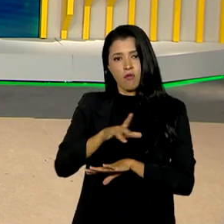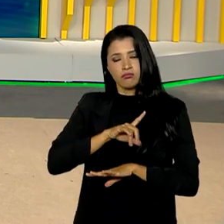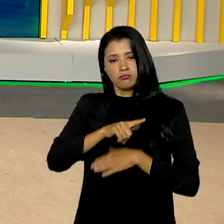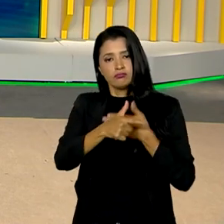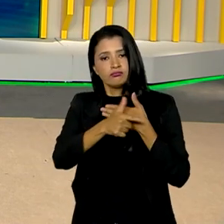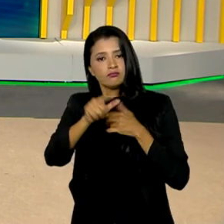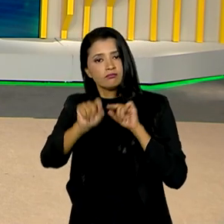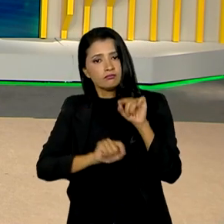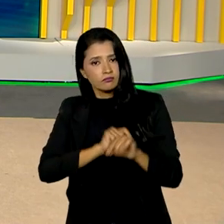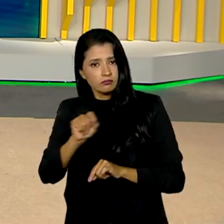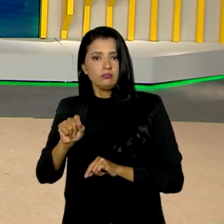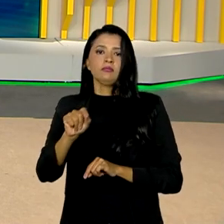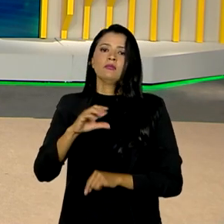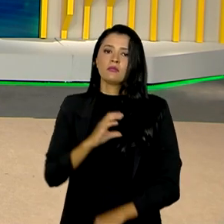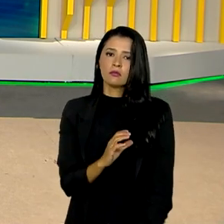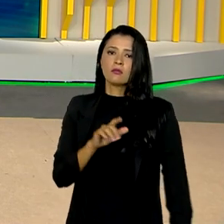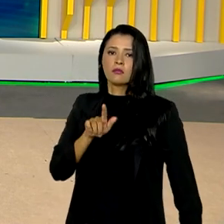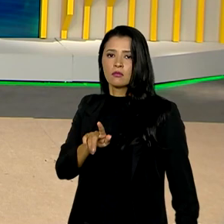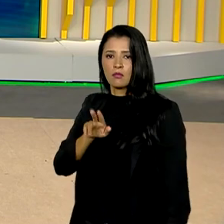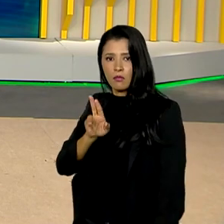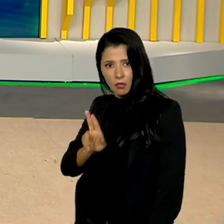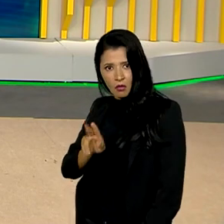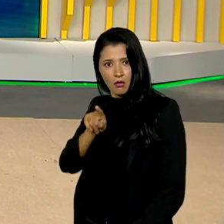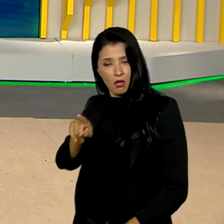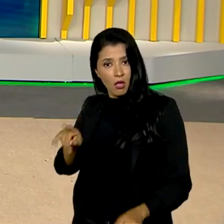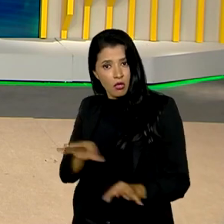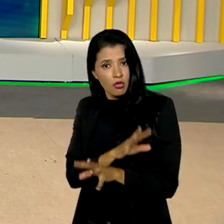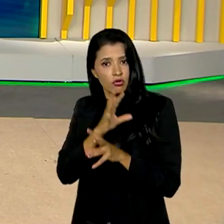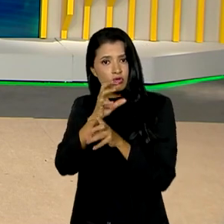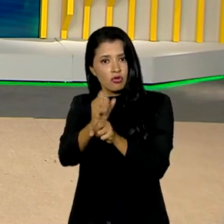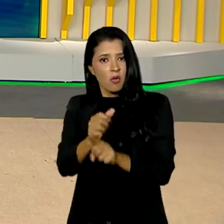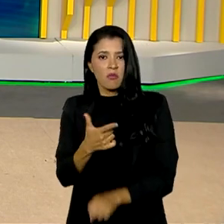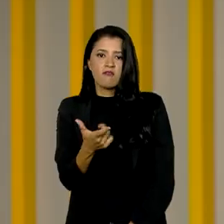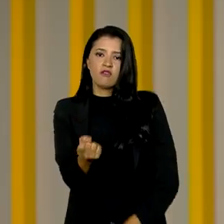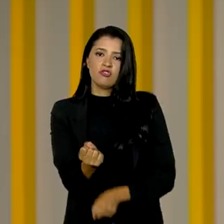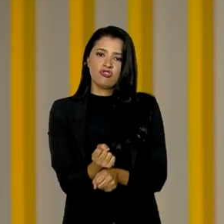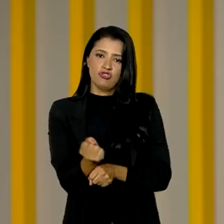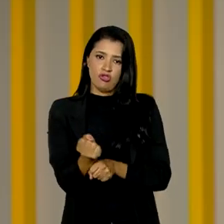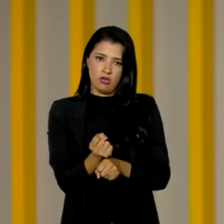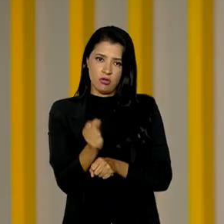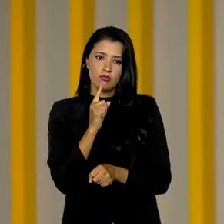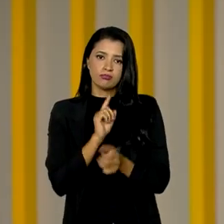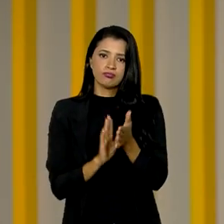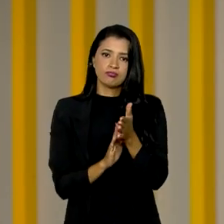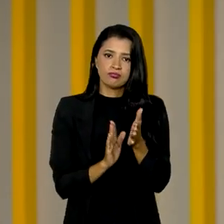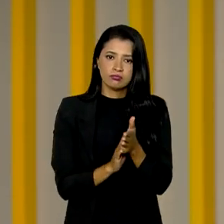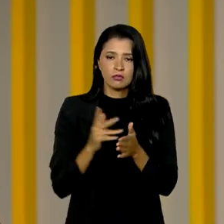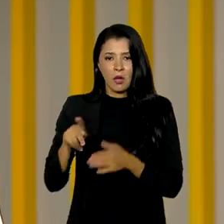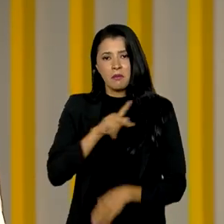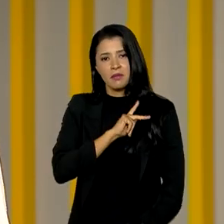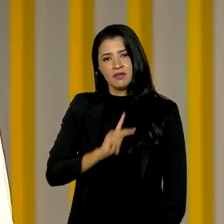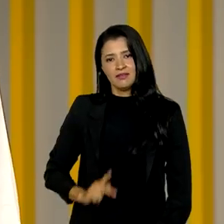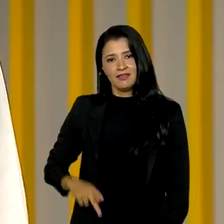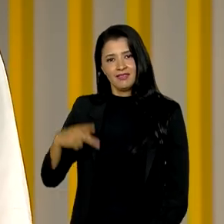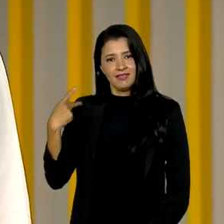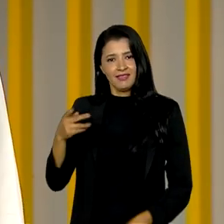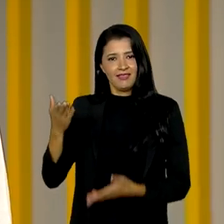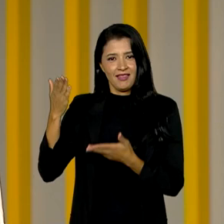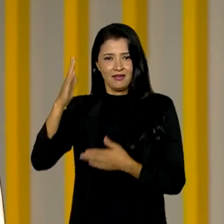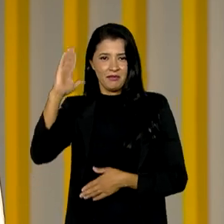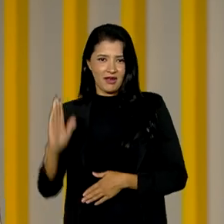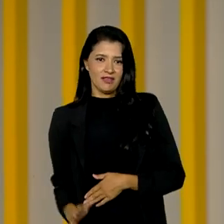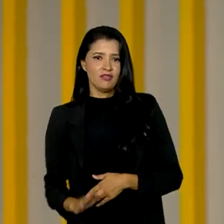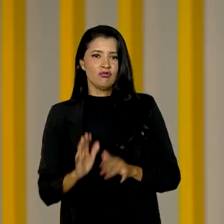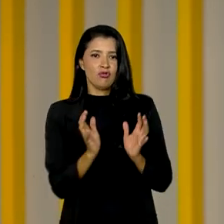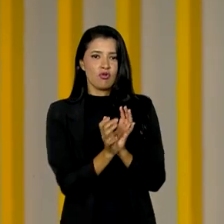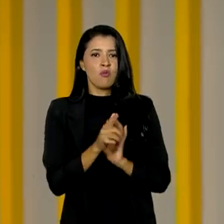é a Controladoria Geral da União, que acabou de completar 20 anos. E com a presidência do Brasil à frente do